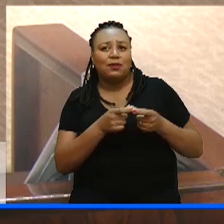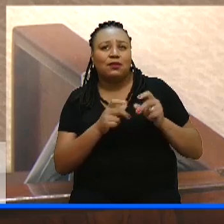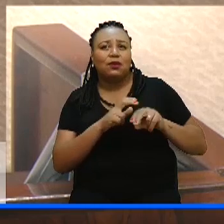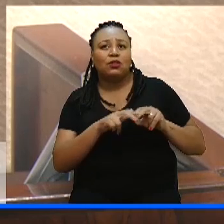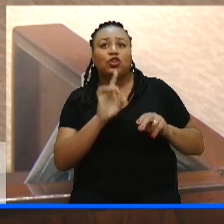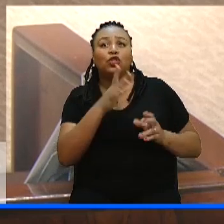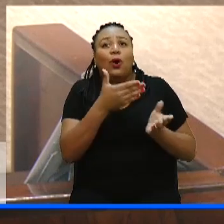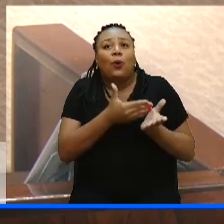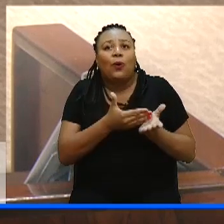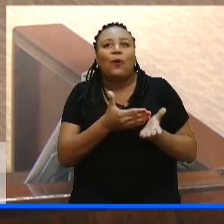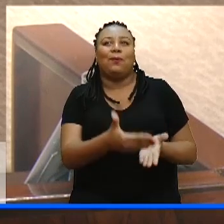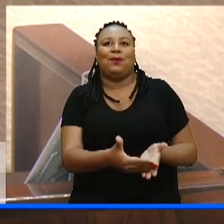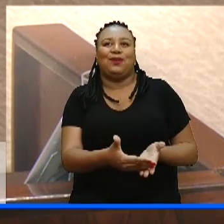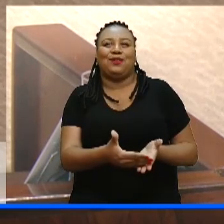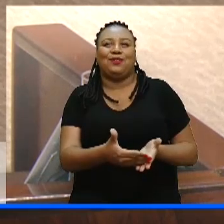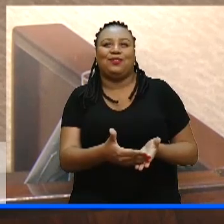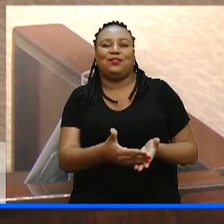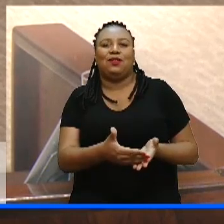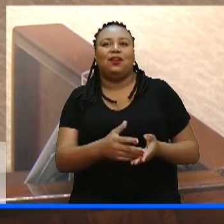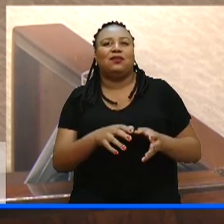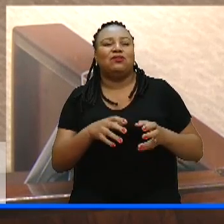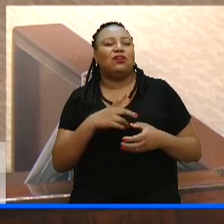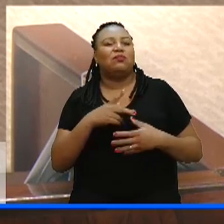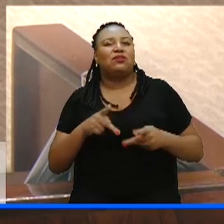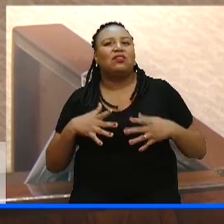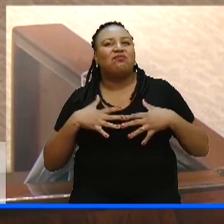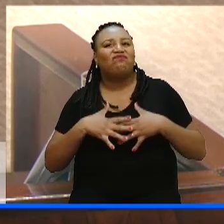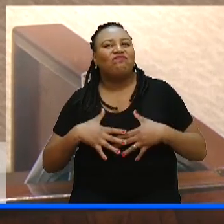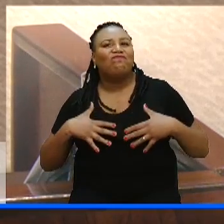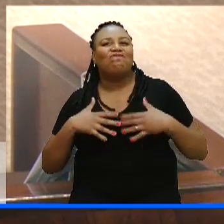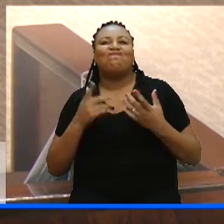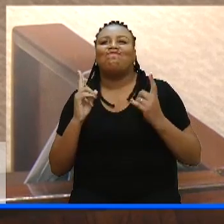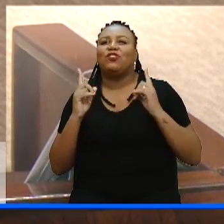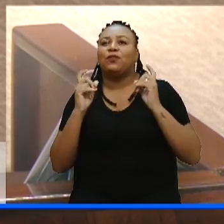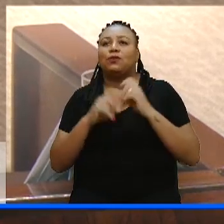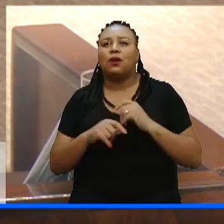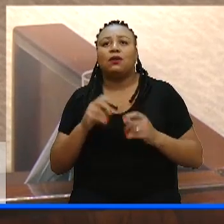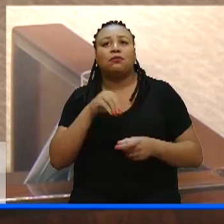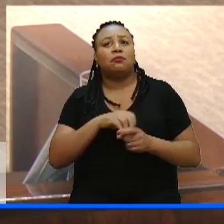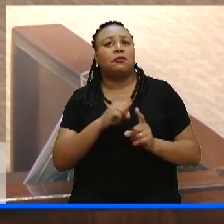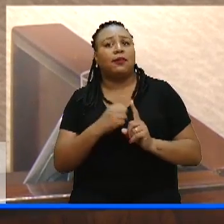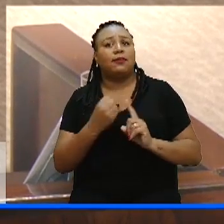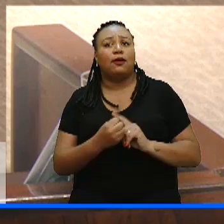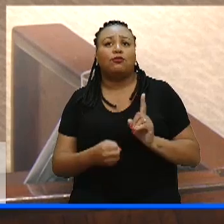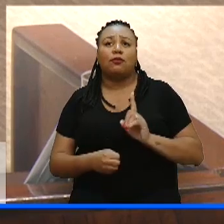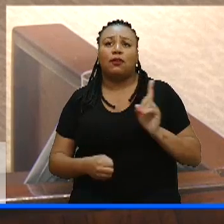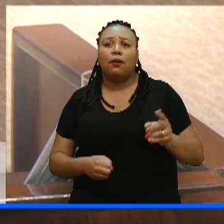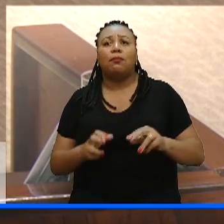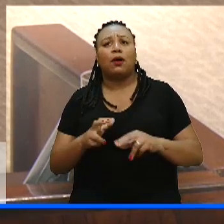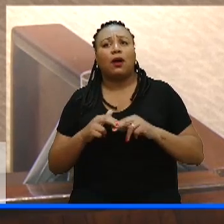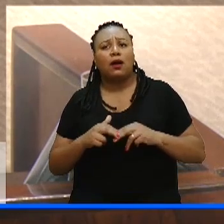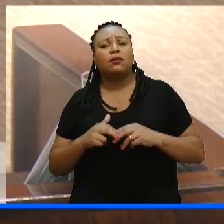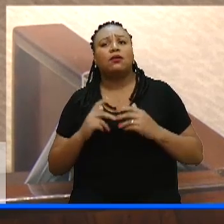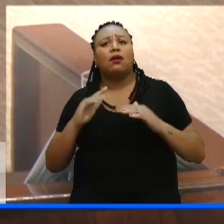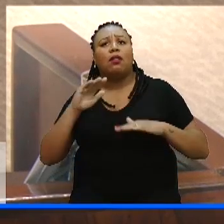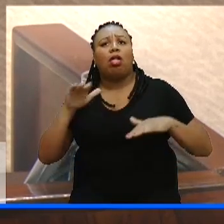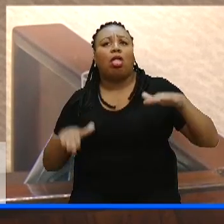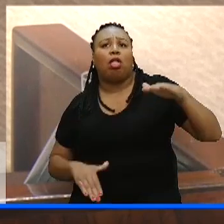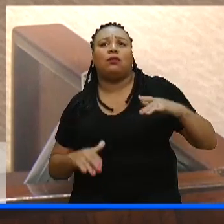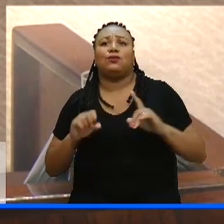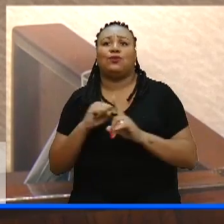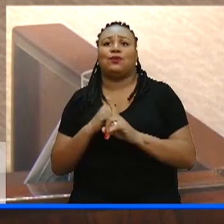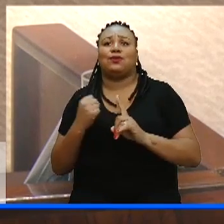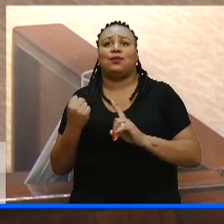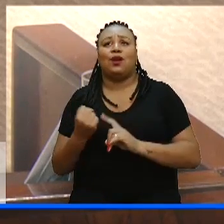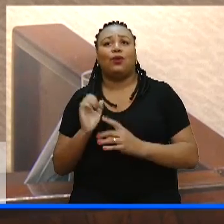estopim de um descontentamento latente na sociedade devido às brutais desigualdades sociais